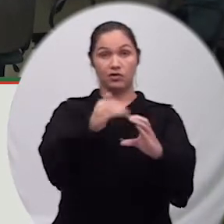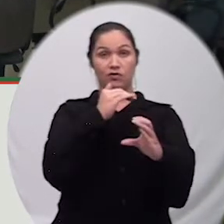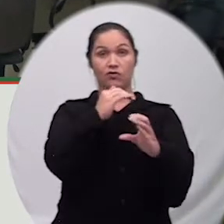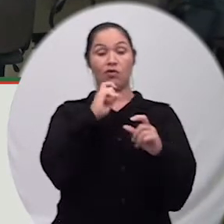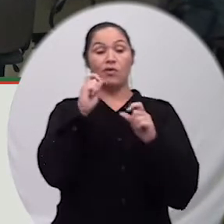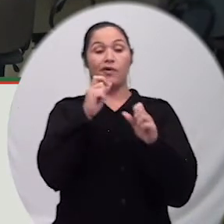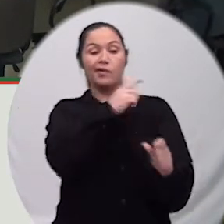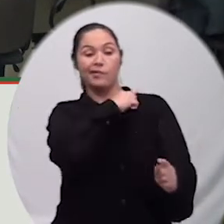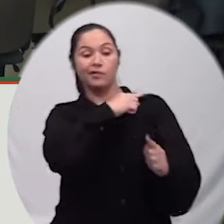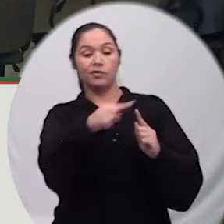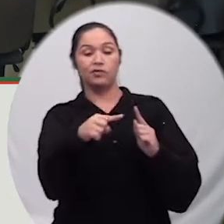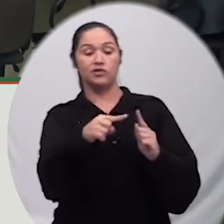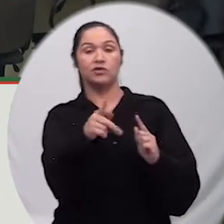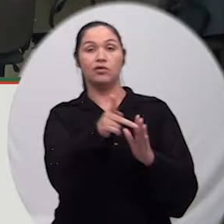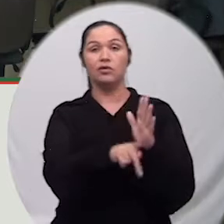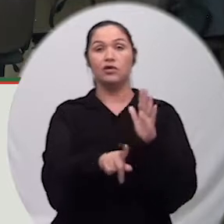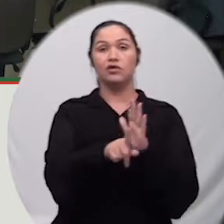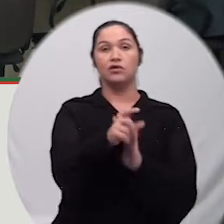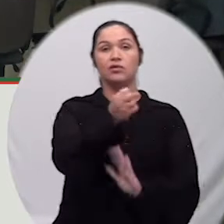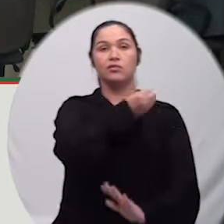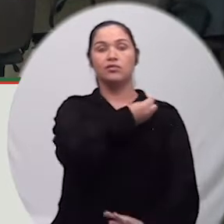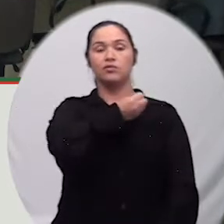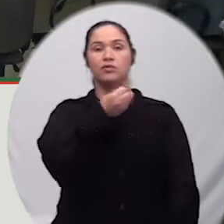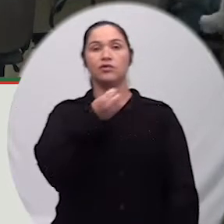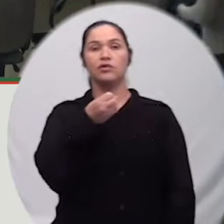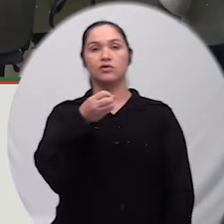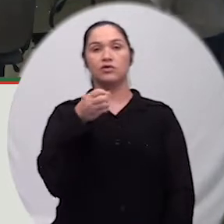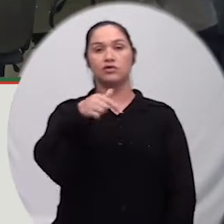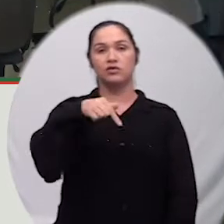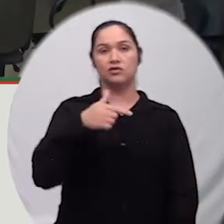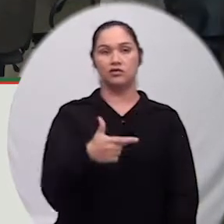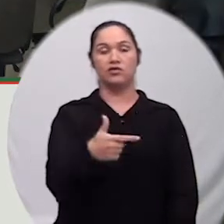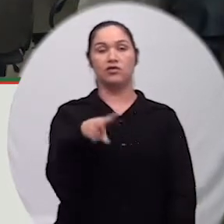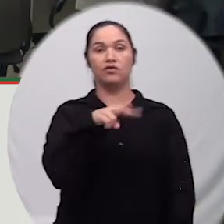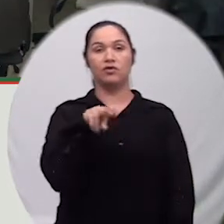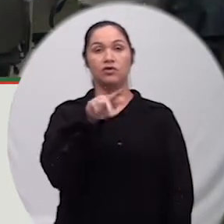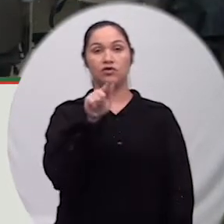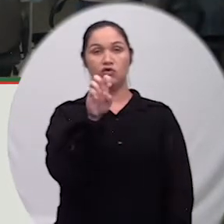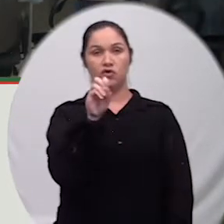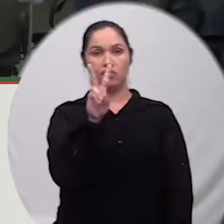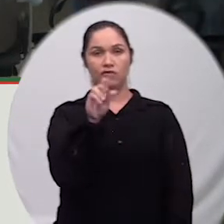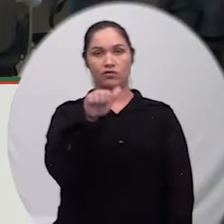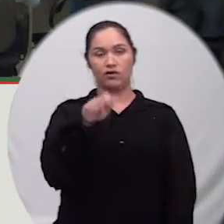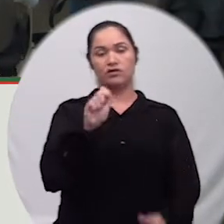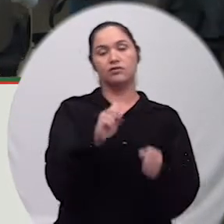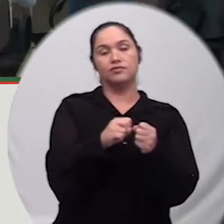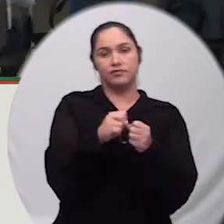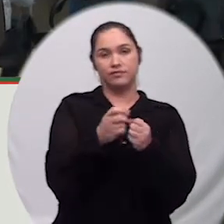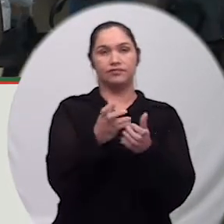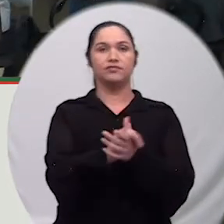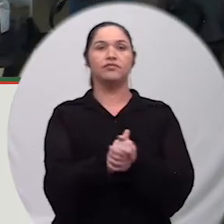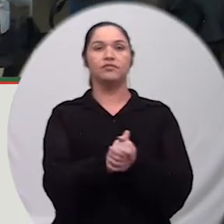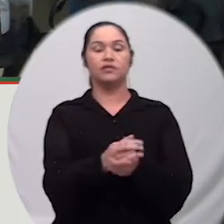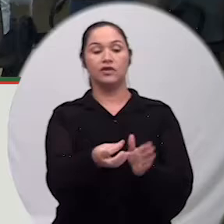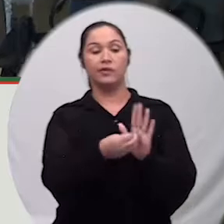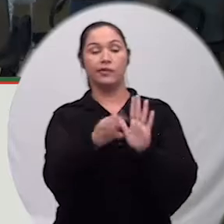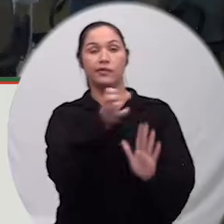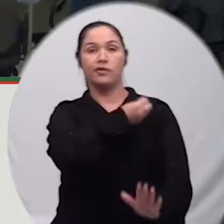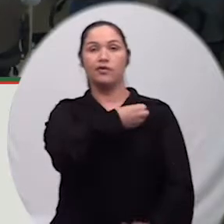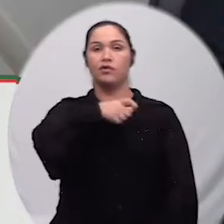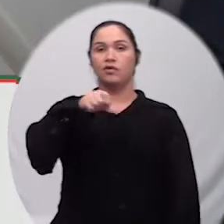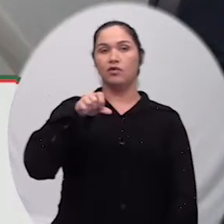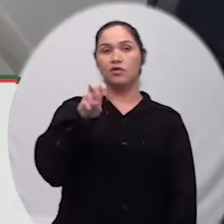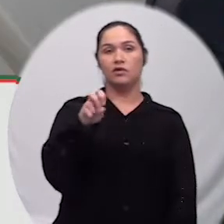total ao PL 092/18, de autoria da vereadora Giovana Zanetti. Indicações número